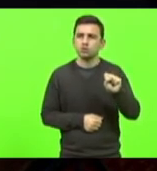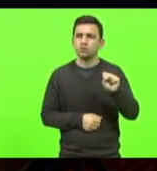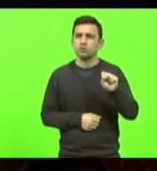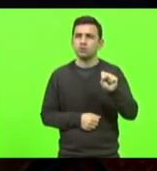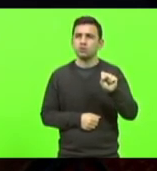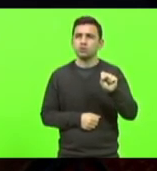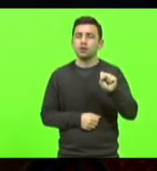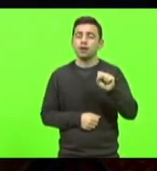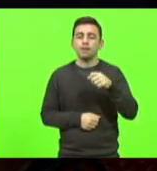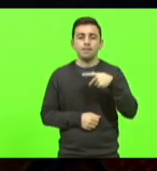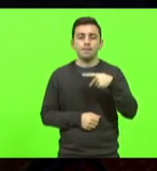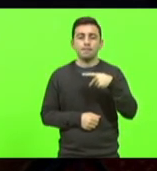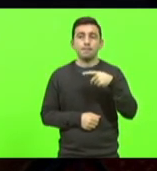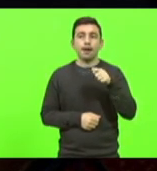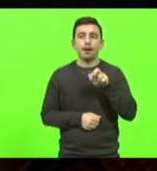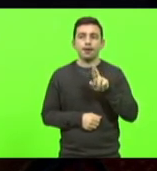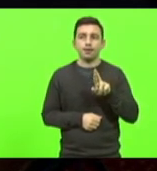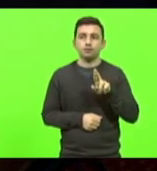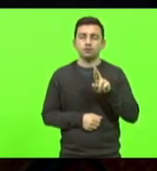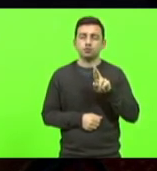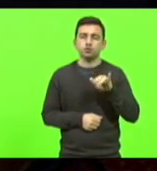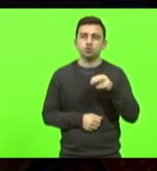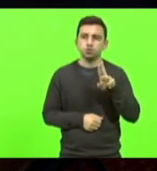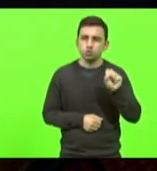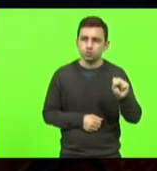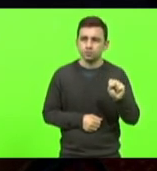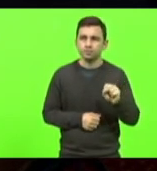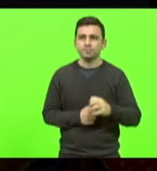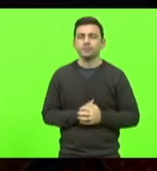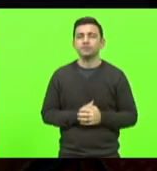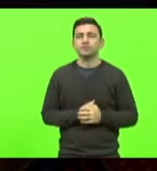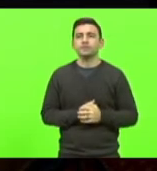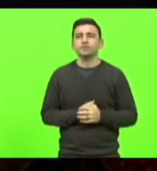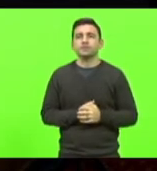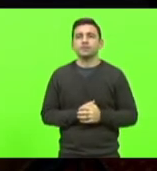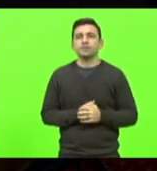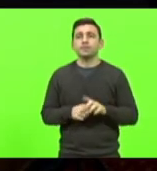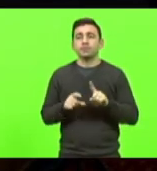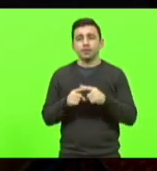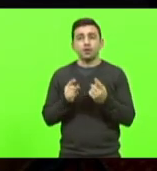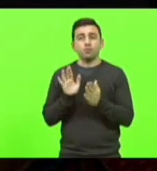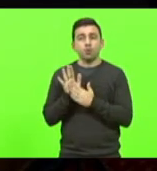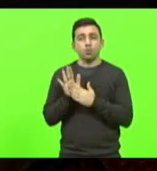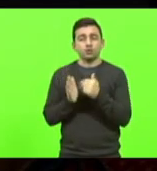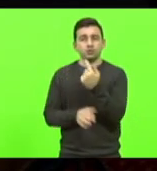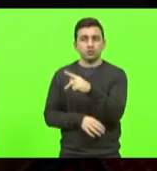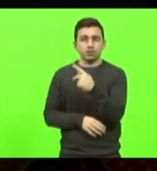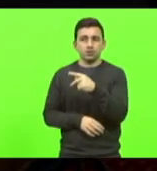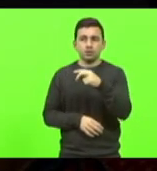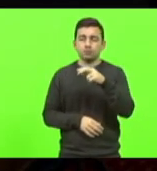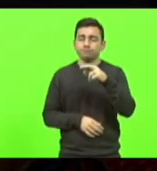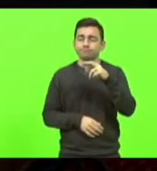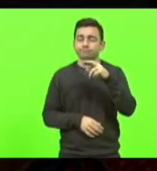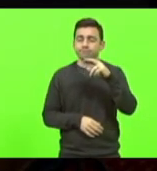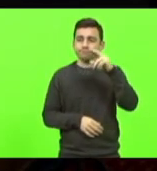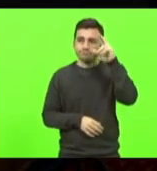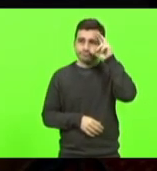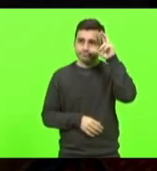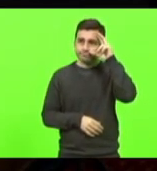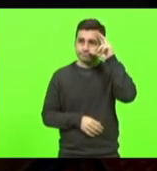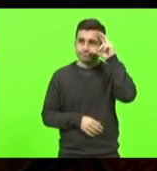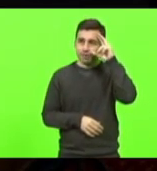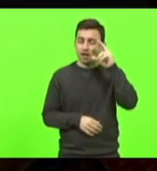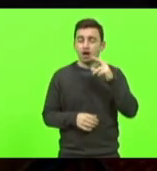fará jus à proposta do deputado Alba ela ela vem é contra a regra constitucional